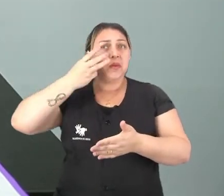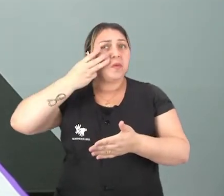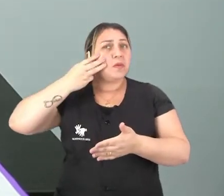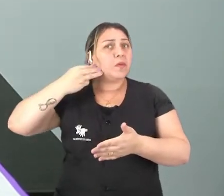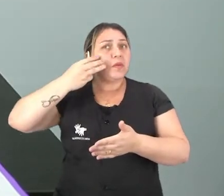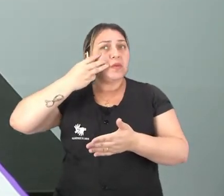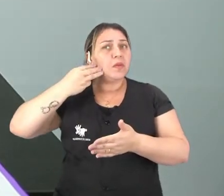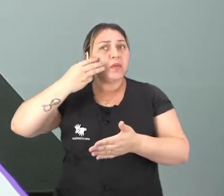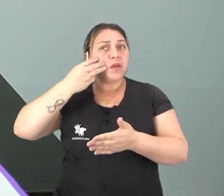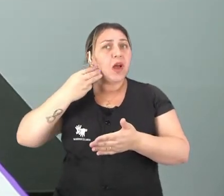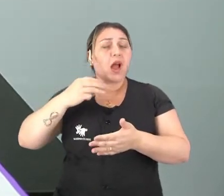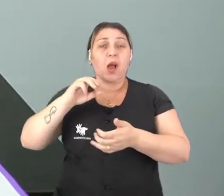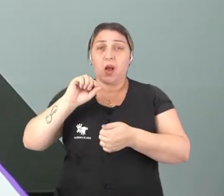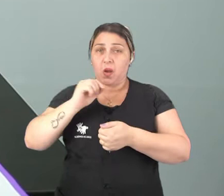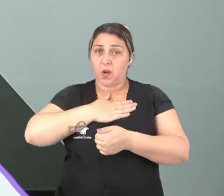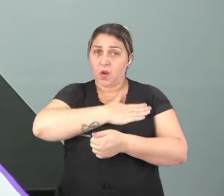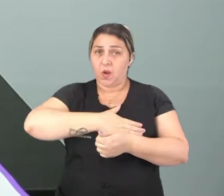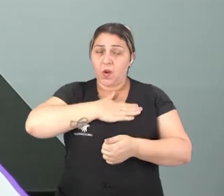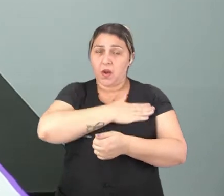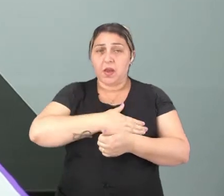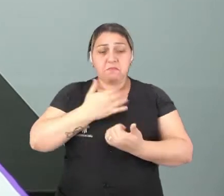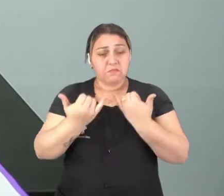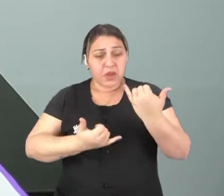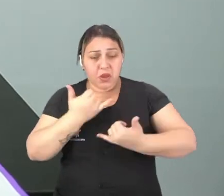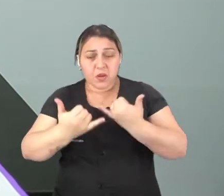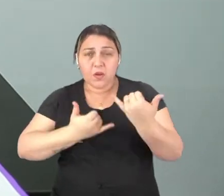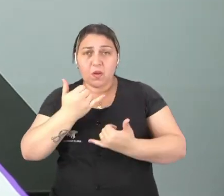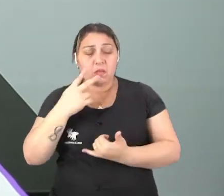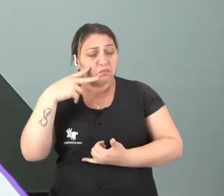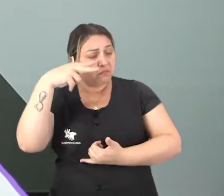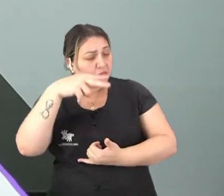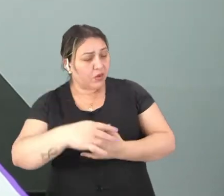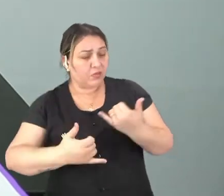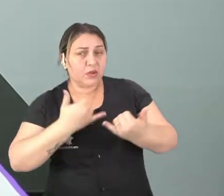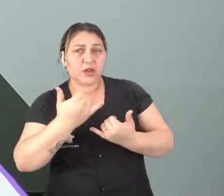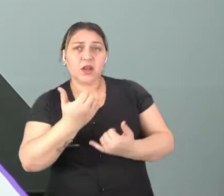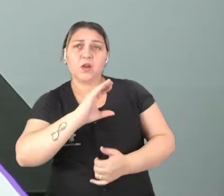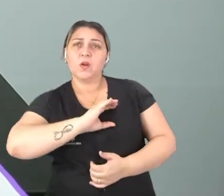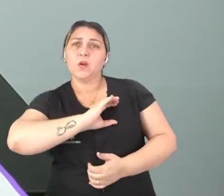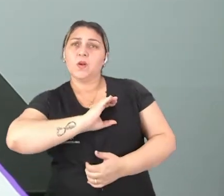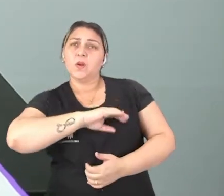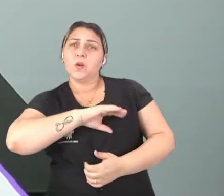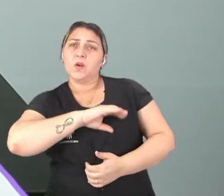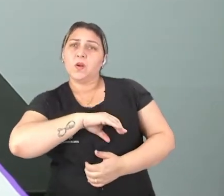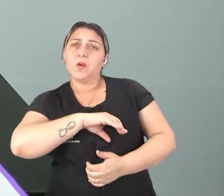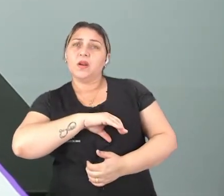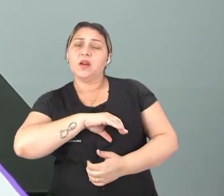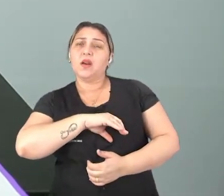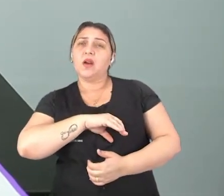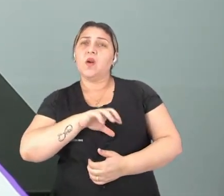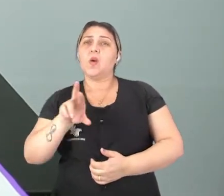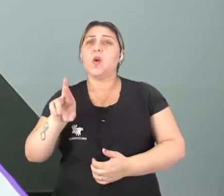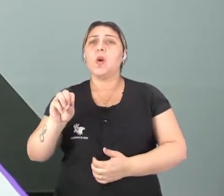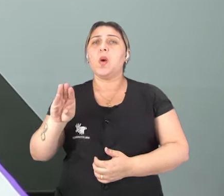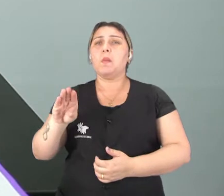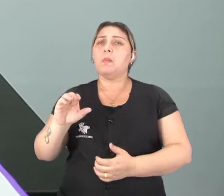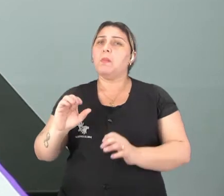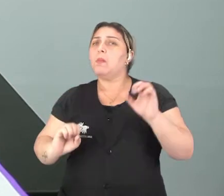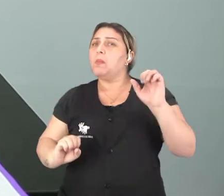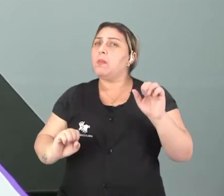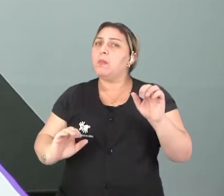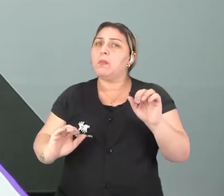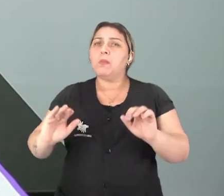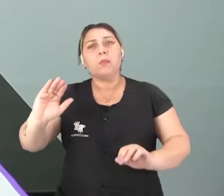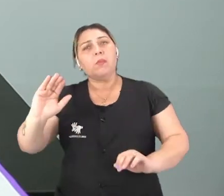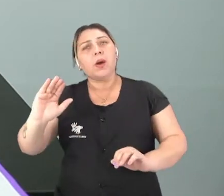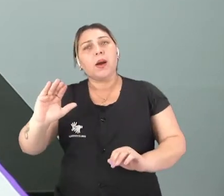brinquedos dele. Ele foi, brincou, né? E ele olhava os brinquedos do coleguinha, que era um robô, e ele ficava triste às vezes. Só